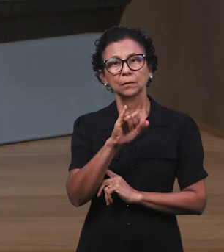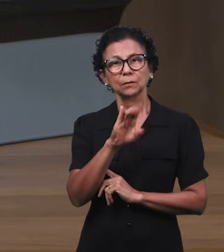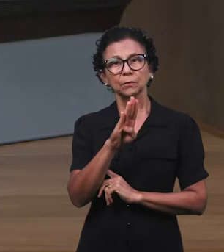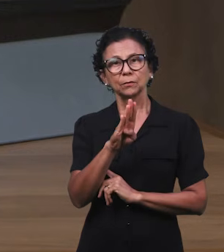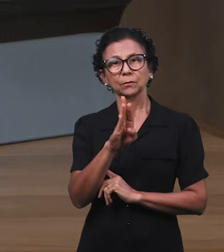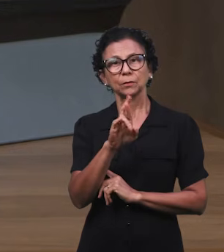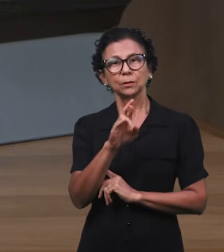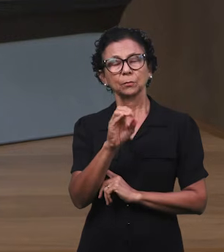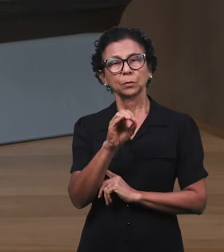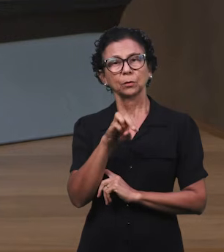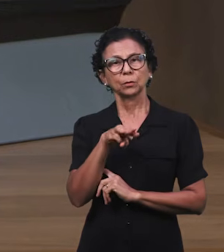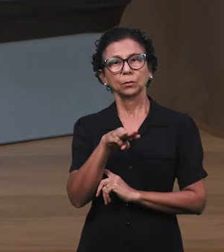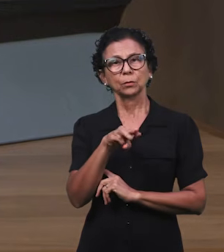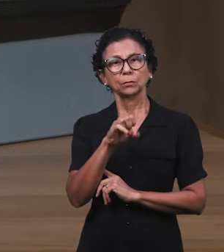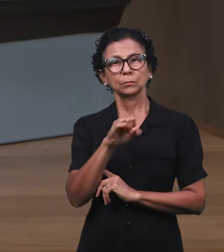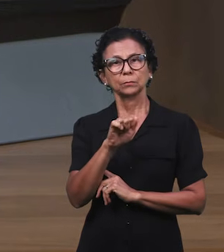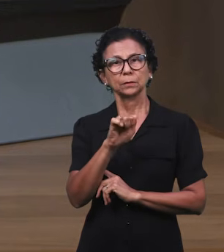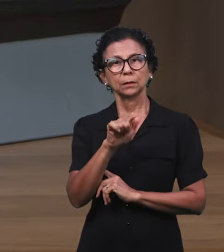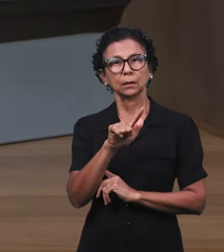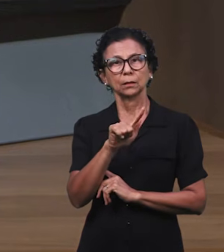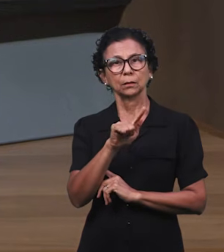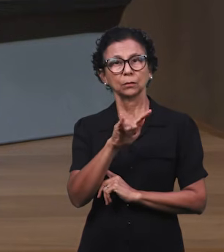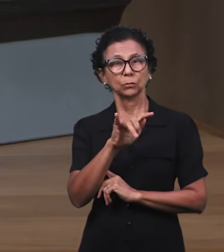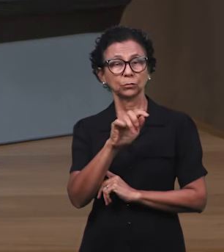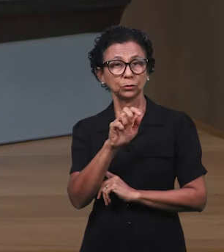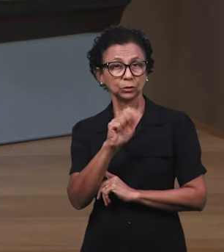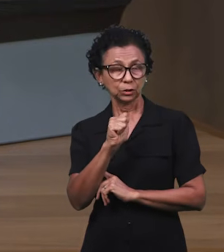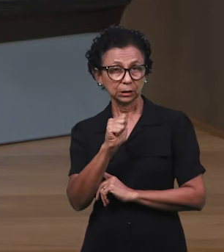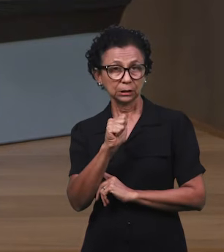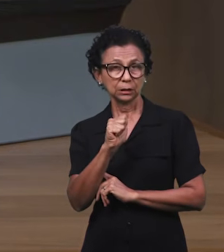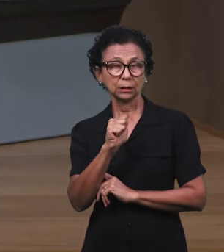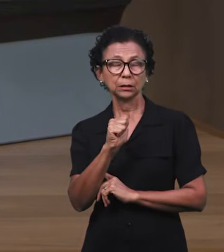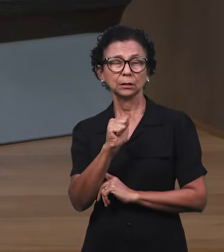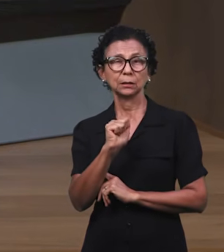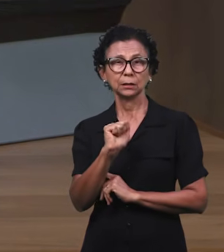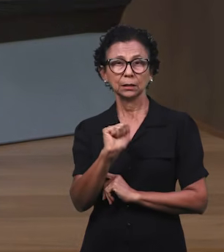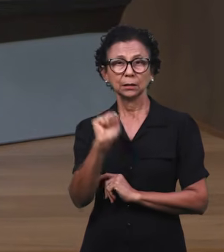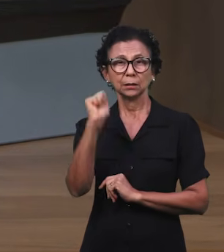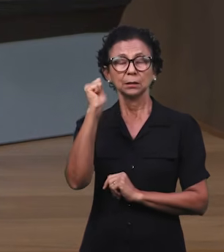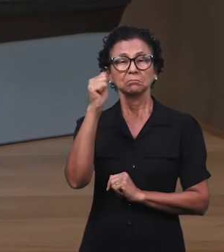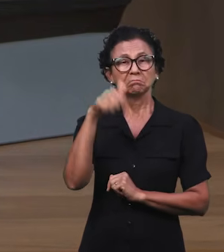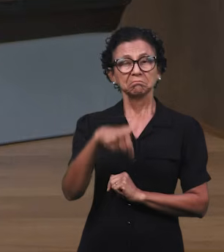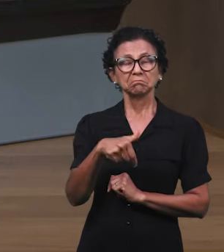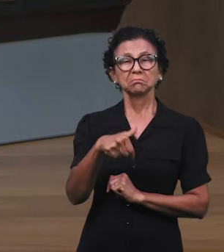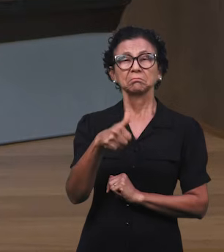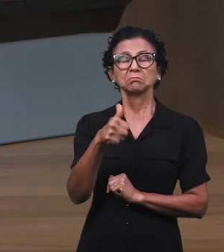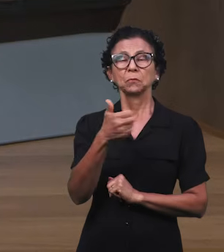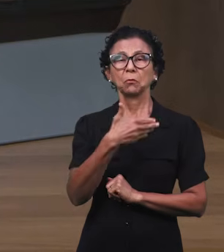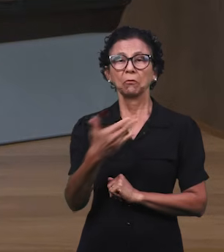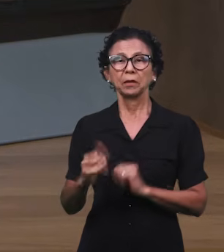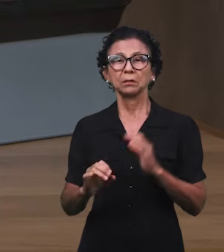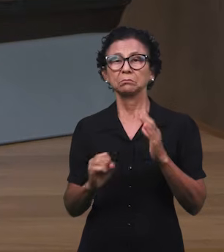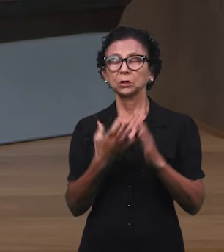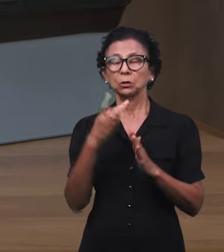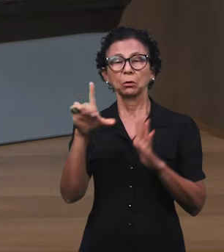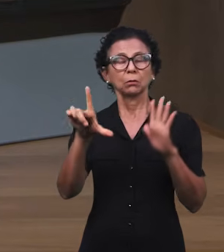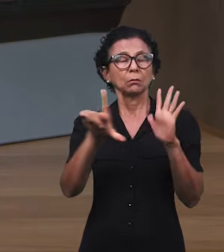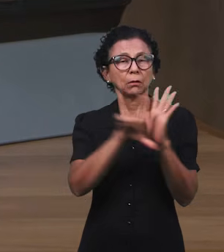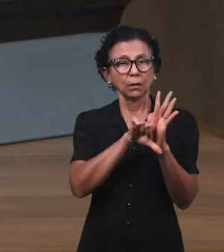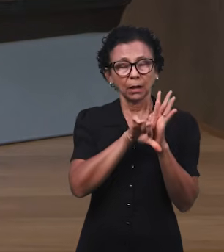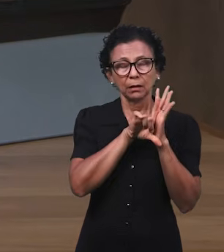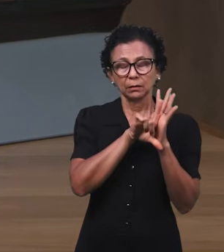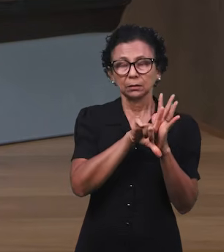algumas alterações nas leis que regem o nosso país e por isso nós trazemos essa informação